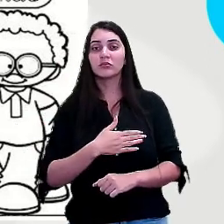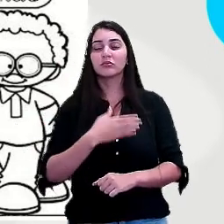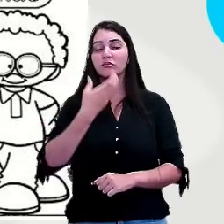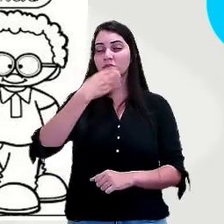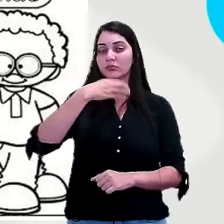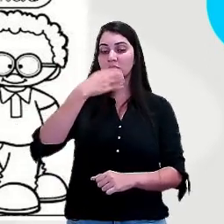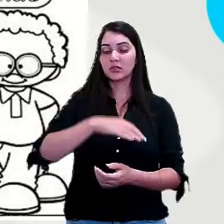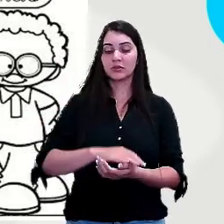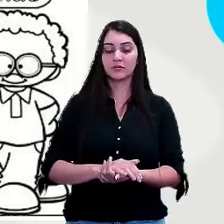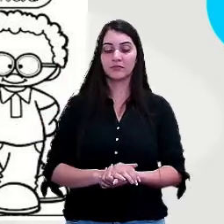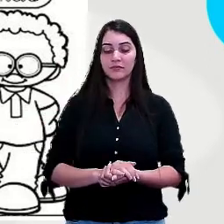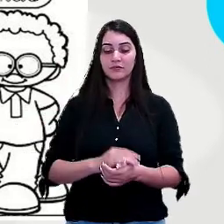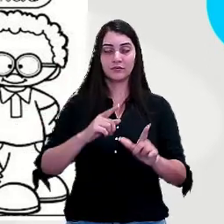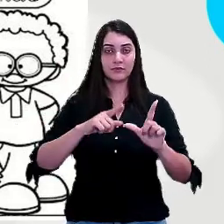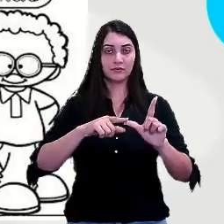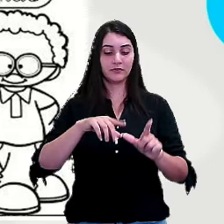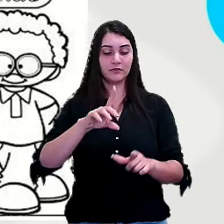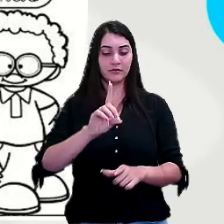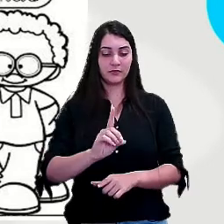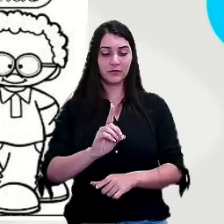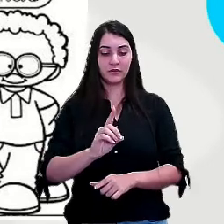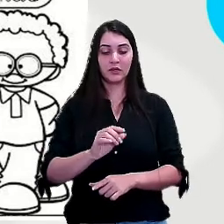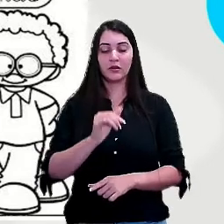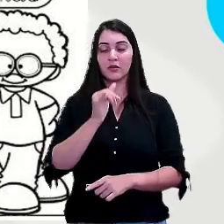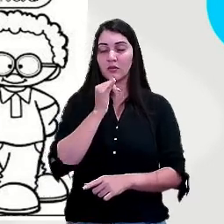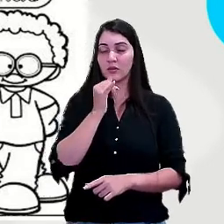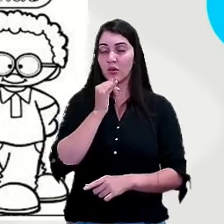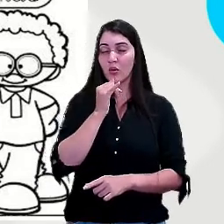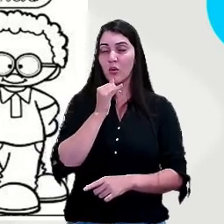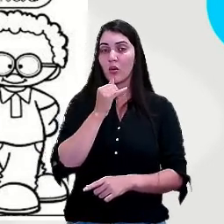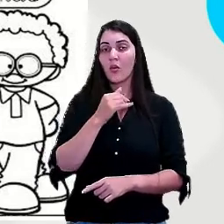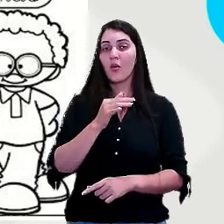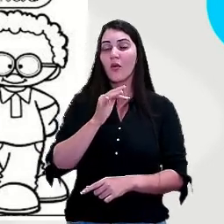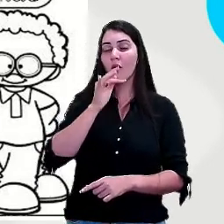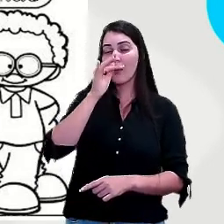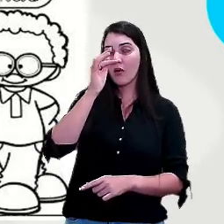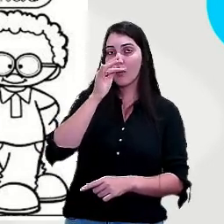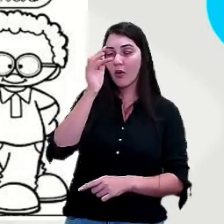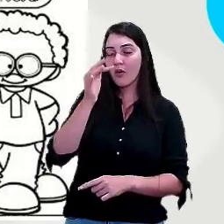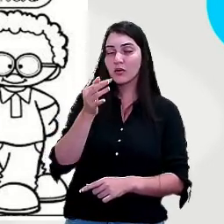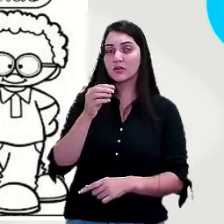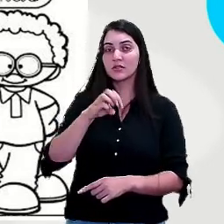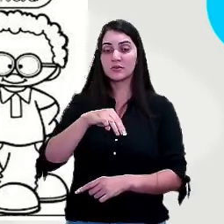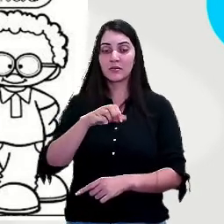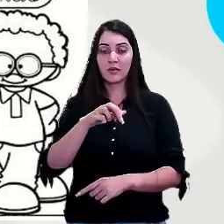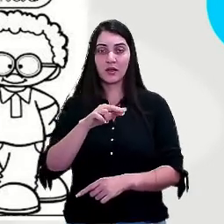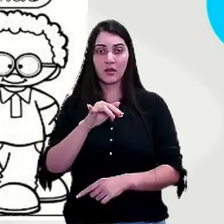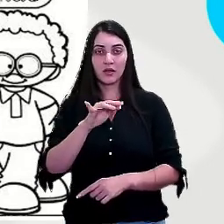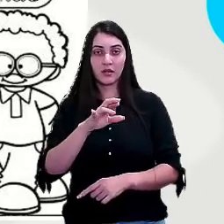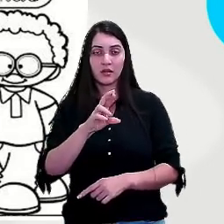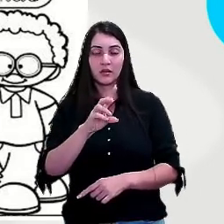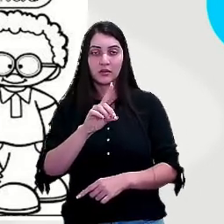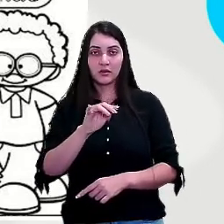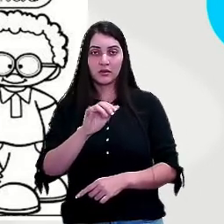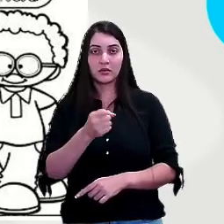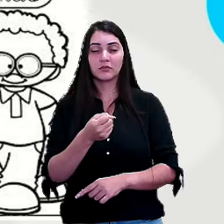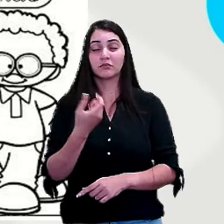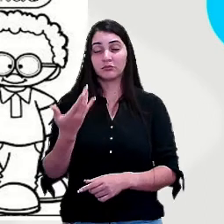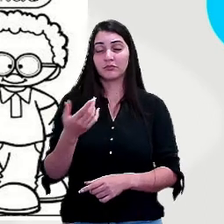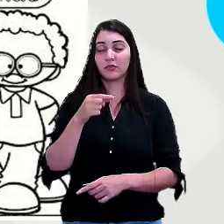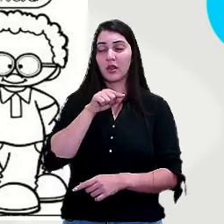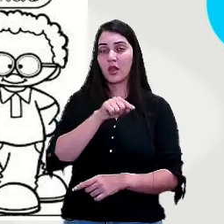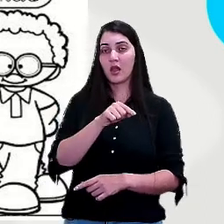assim: rosas e margaridas brotaram no jardim. Umas rosas